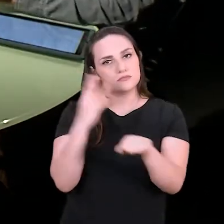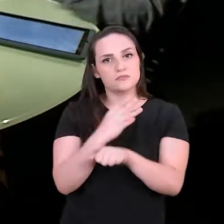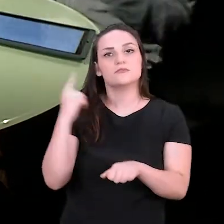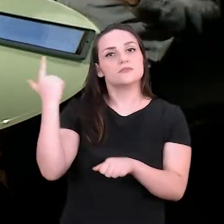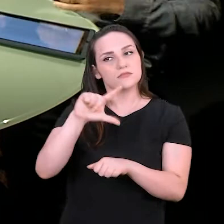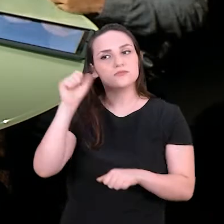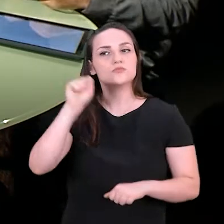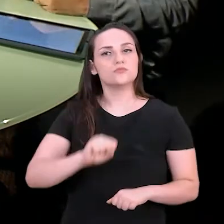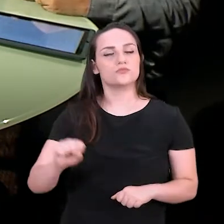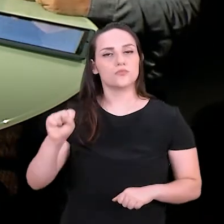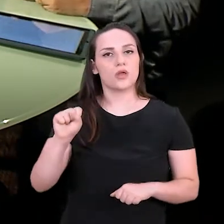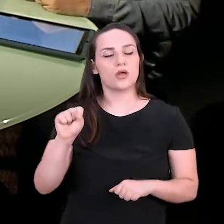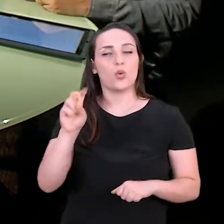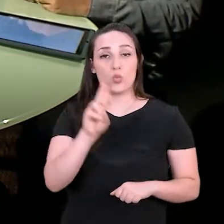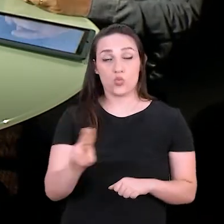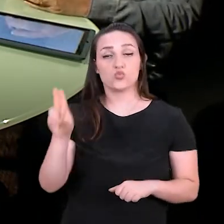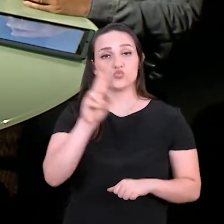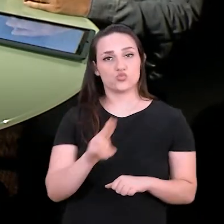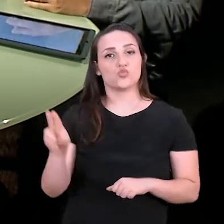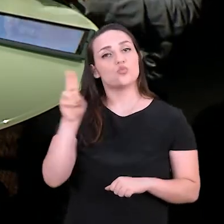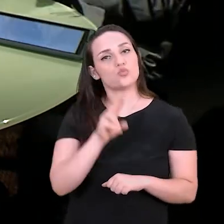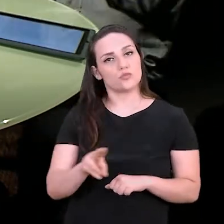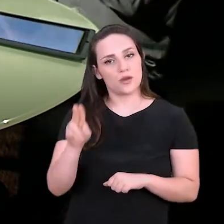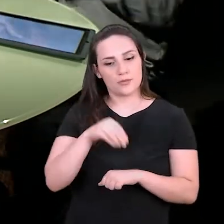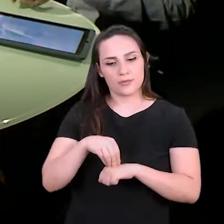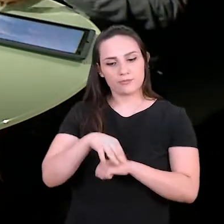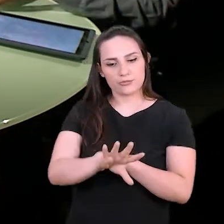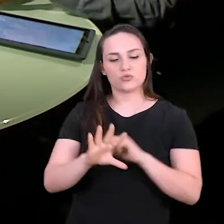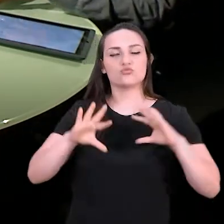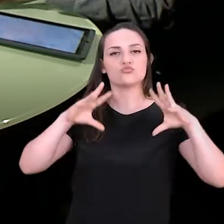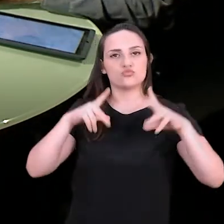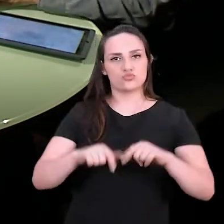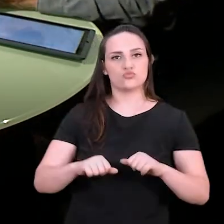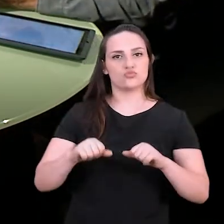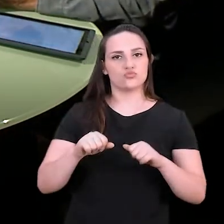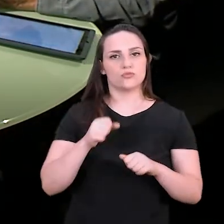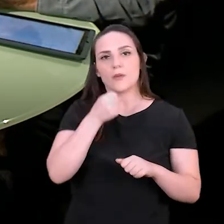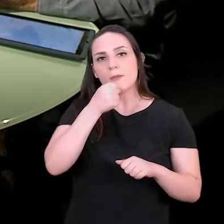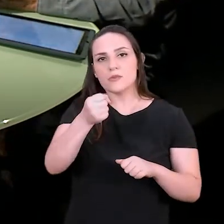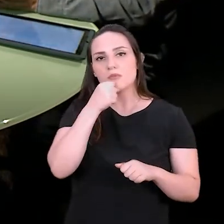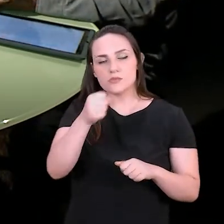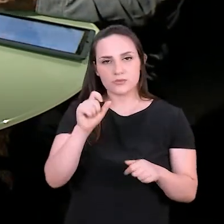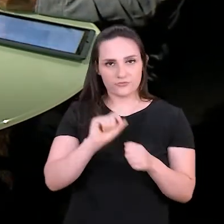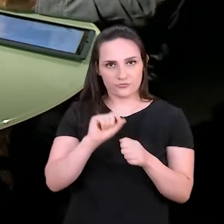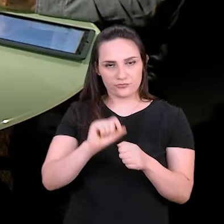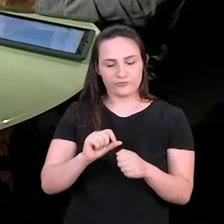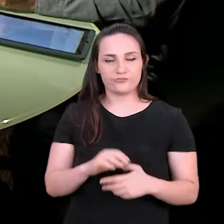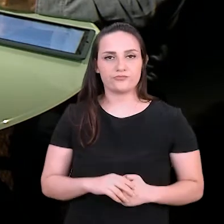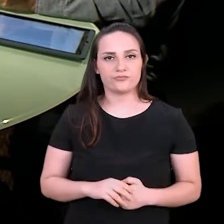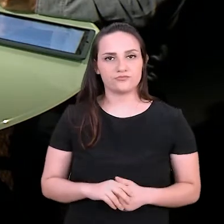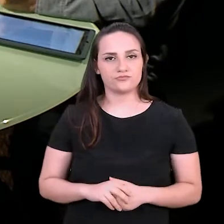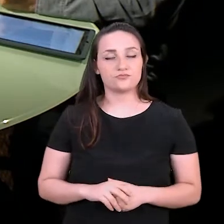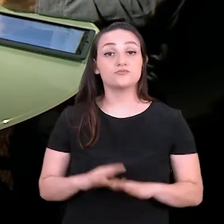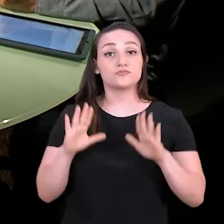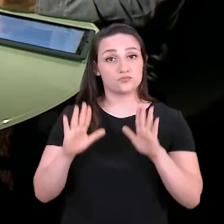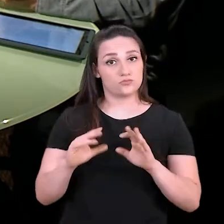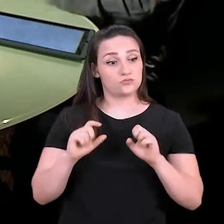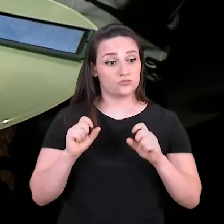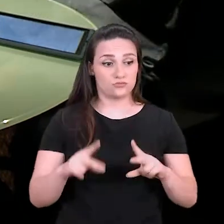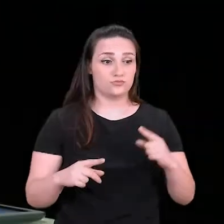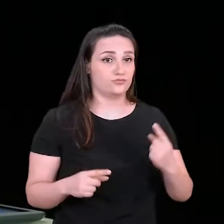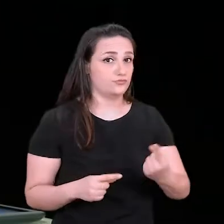do WhatsApp, para levar os conteúdos que eram produzidos ali com os alunos. No caso,